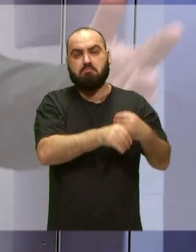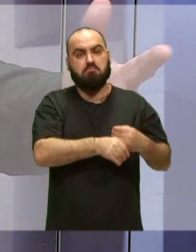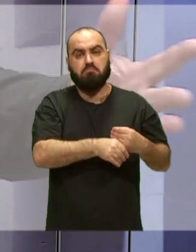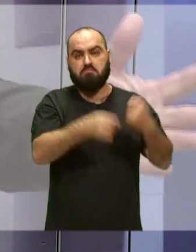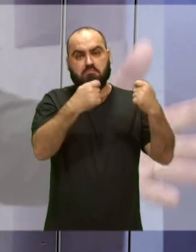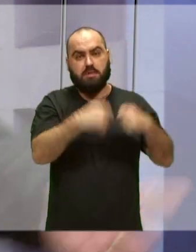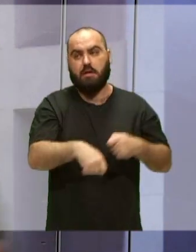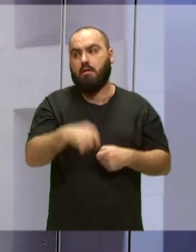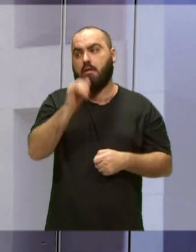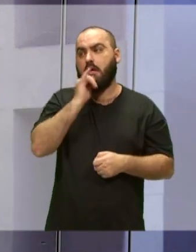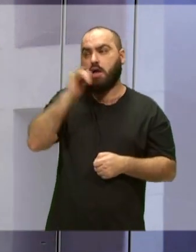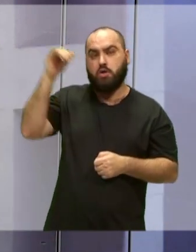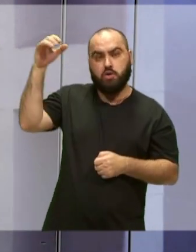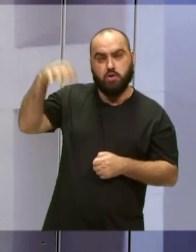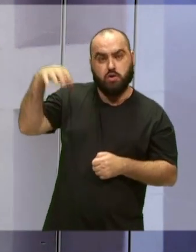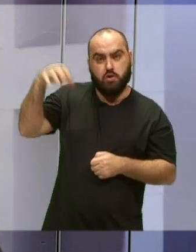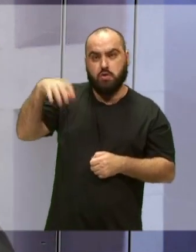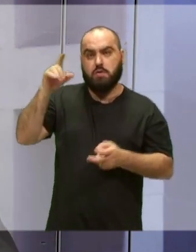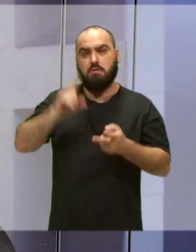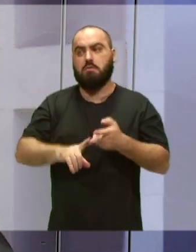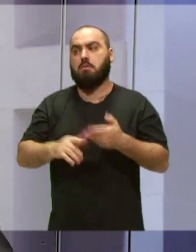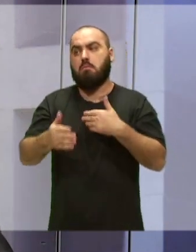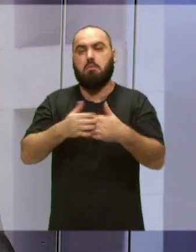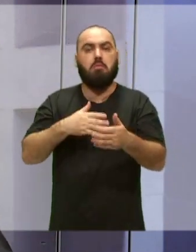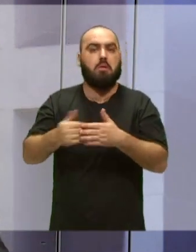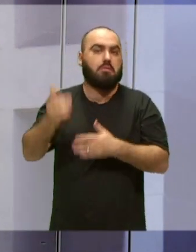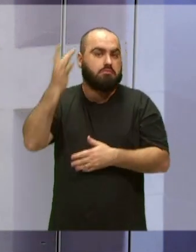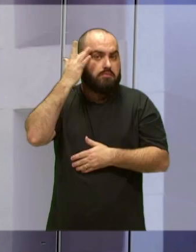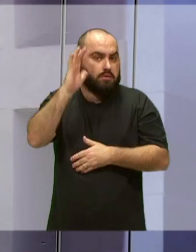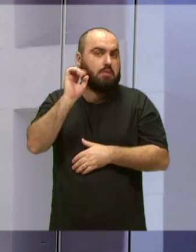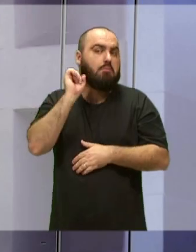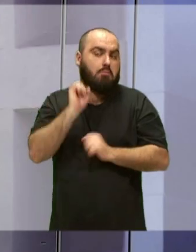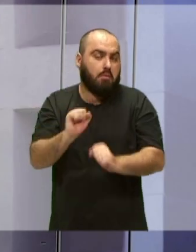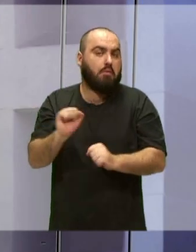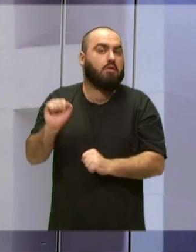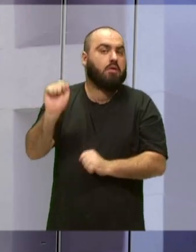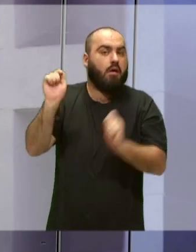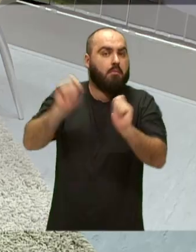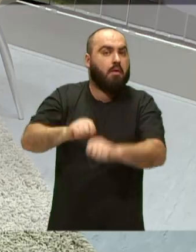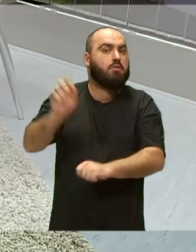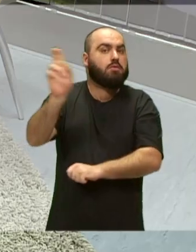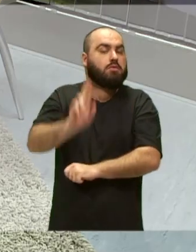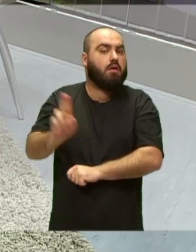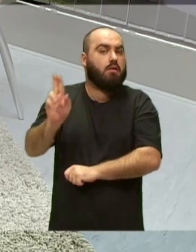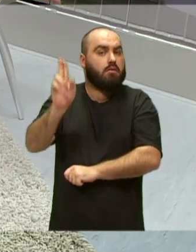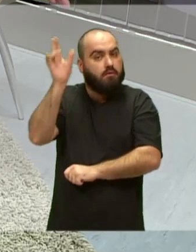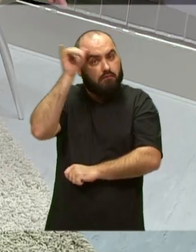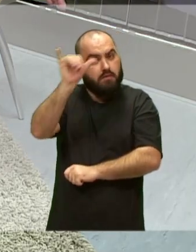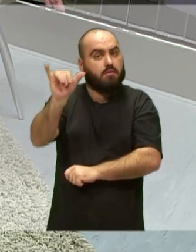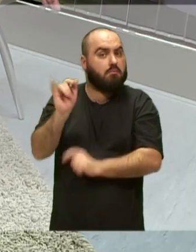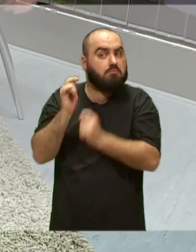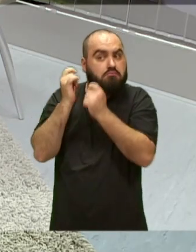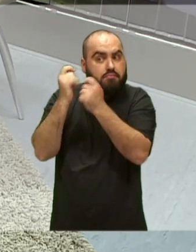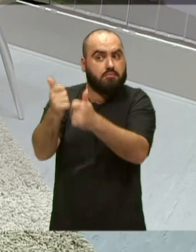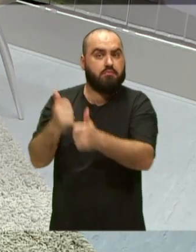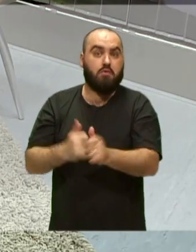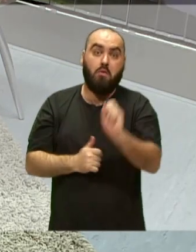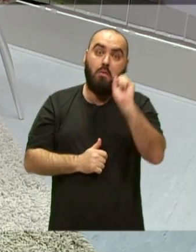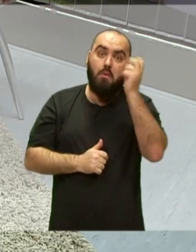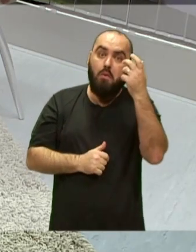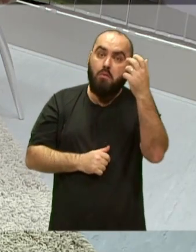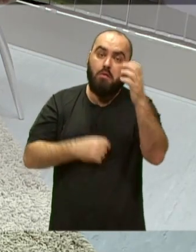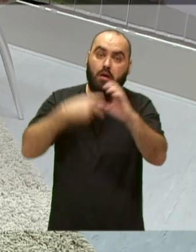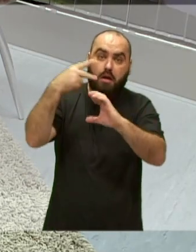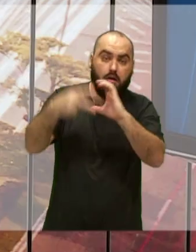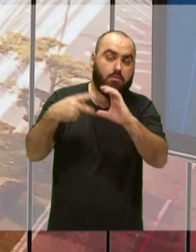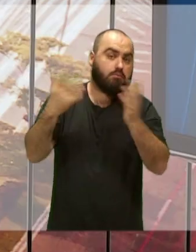causa de uma chuva ou por cusa seja do que for pode utilizar de uma forma um tanto quanto menor ou passa pela câmara Vereador é